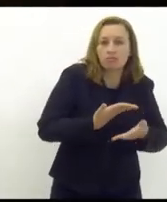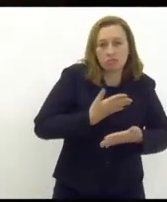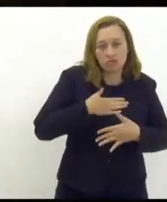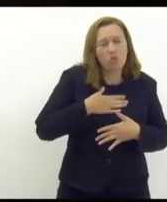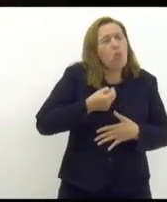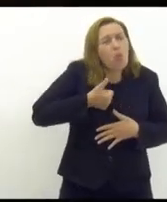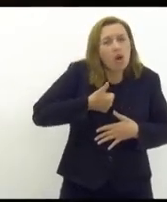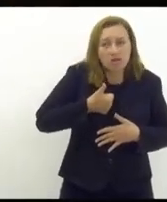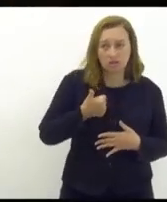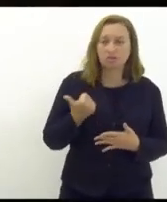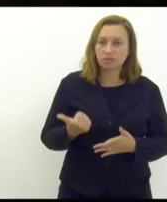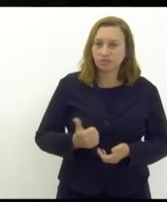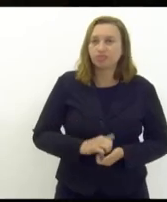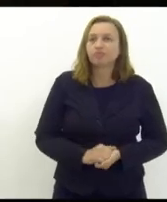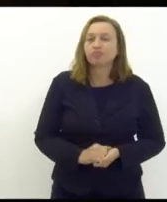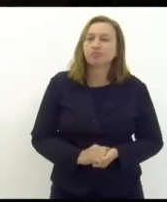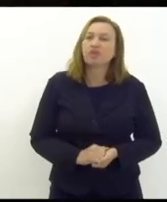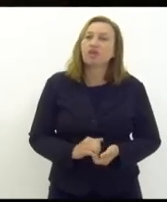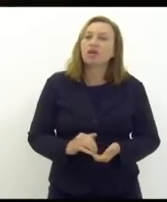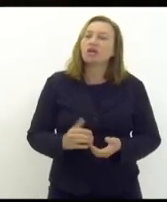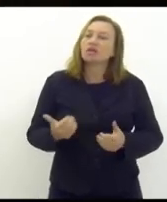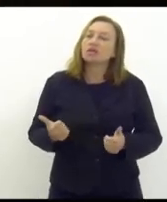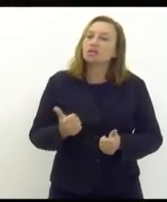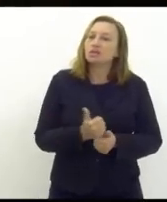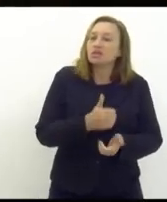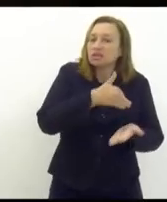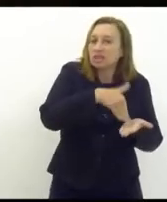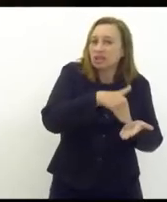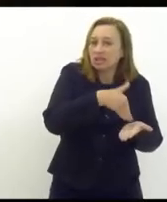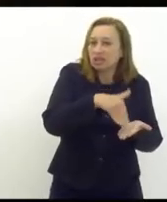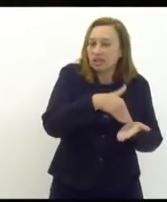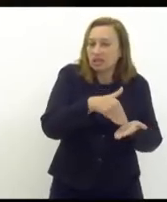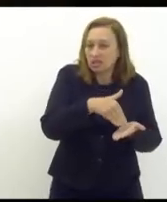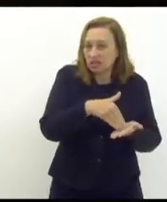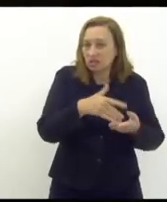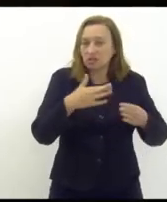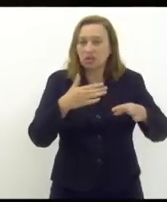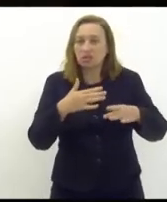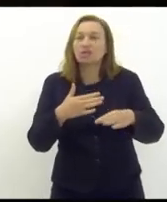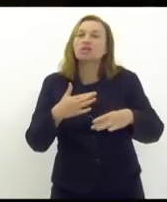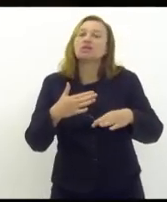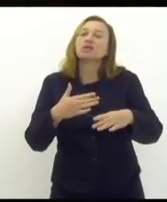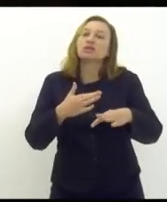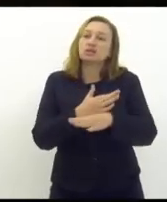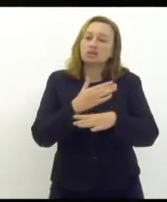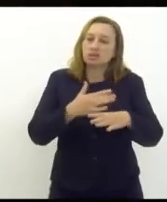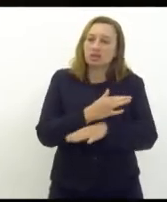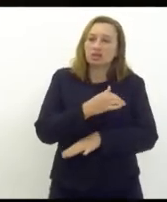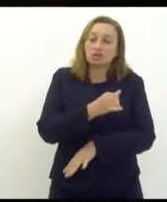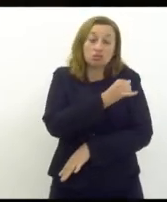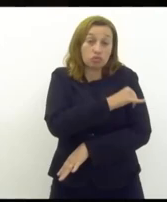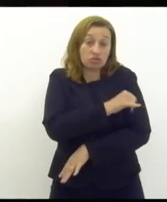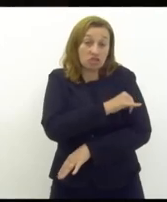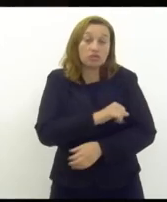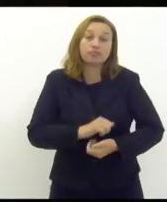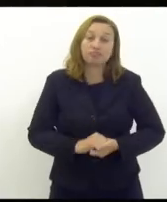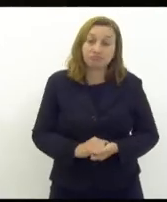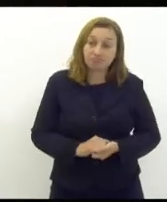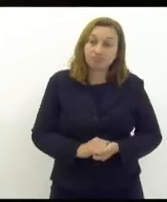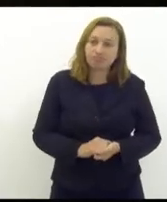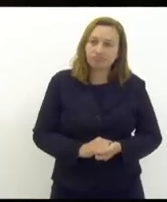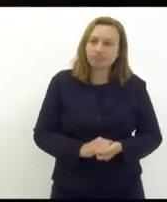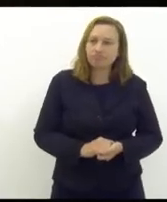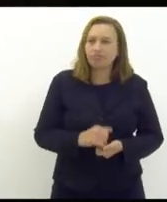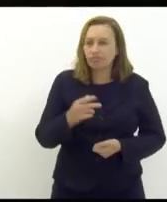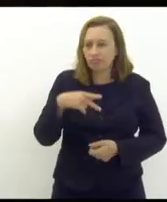que se apropriou da secretaria de ordem pública da prefeitura da cidade do Rio de Janeiro eu